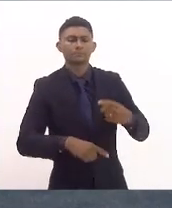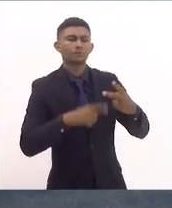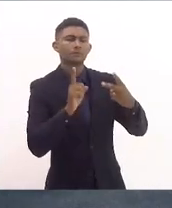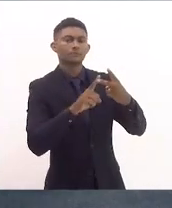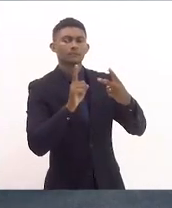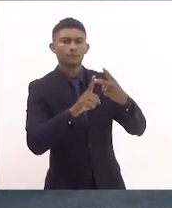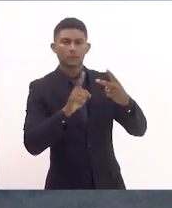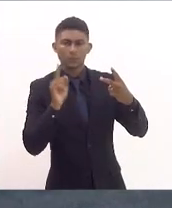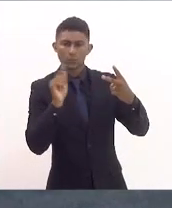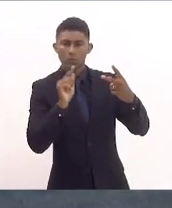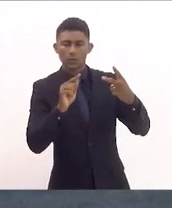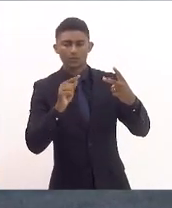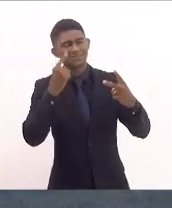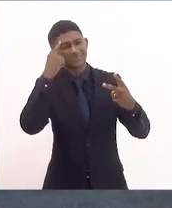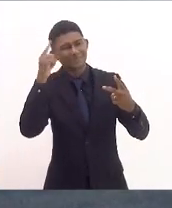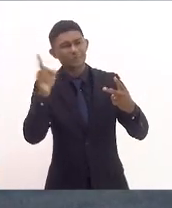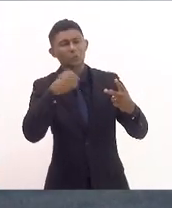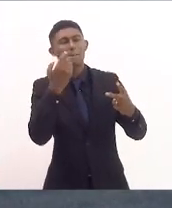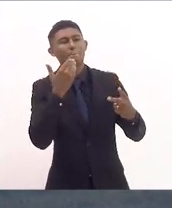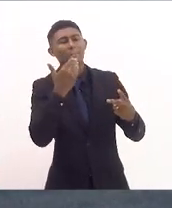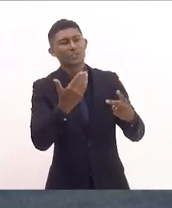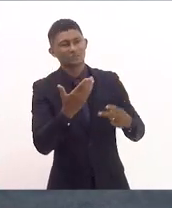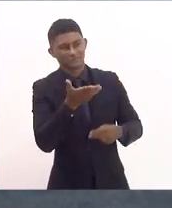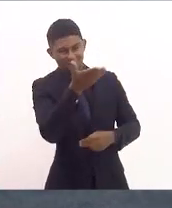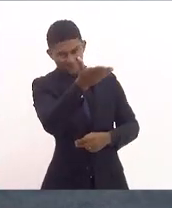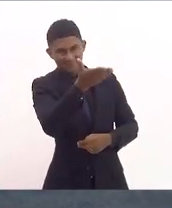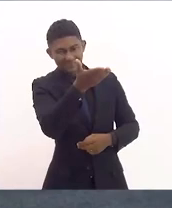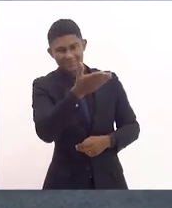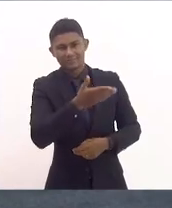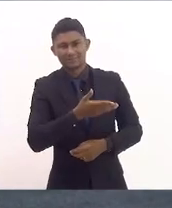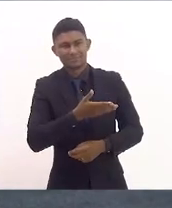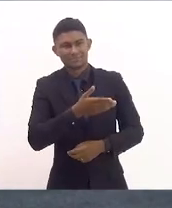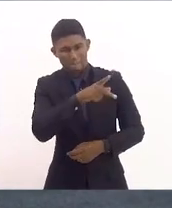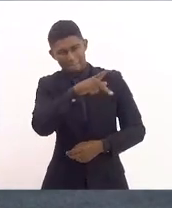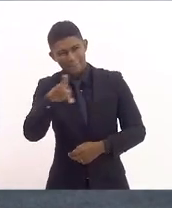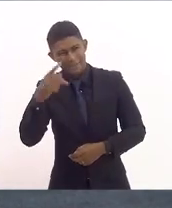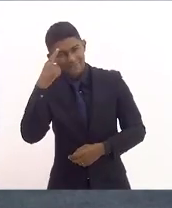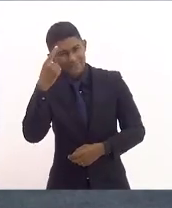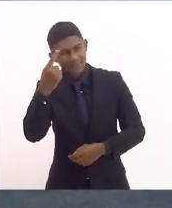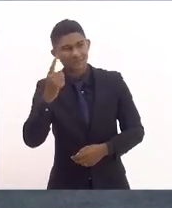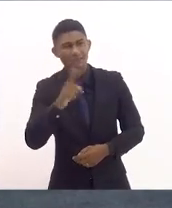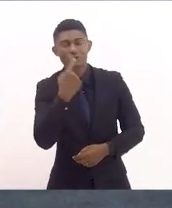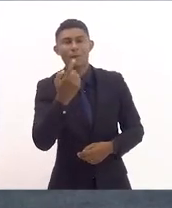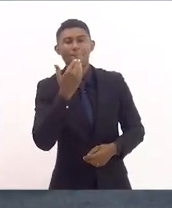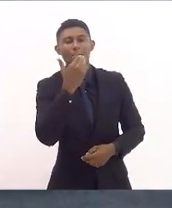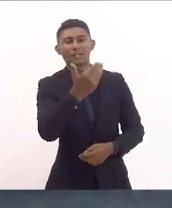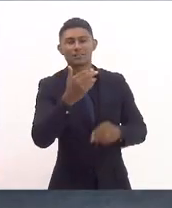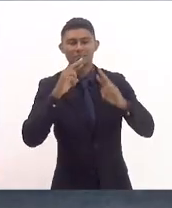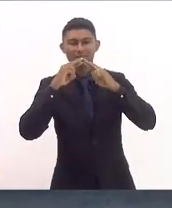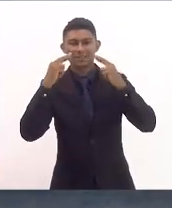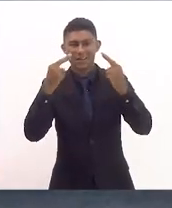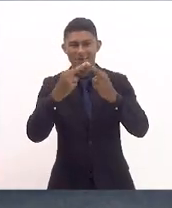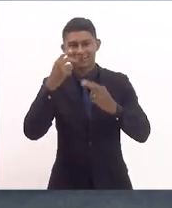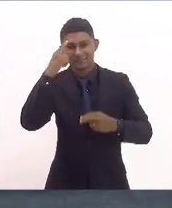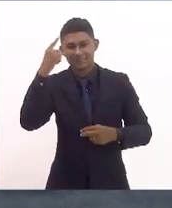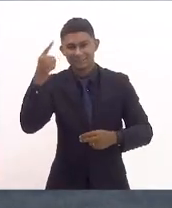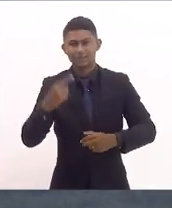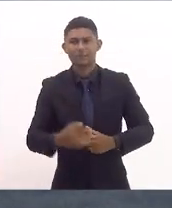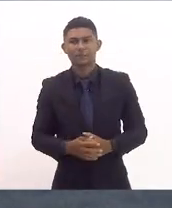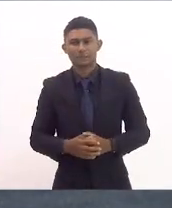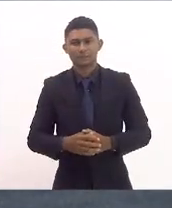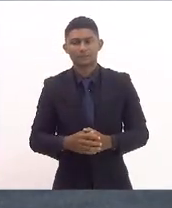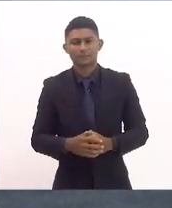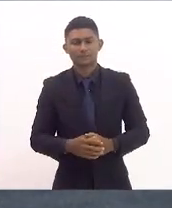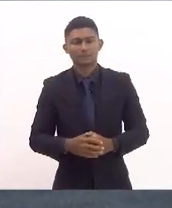nós pedimos a vossa excelência é uma reunião eu pedi né para usar